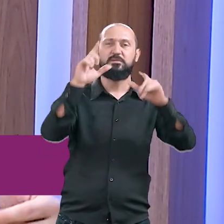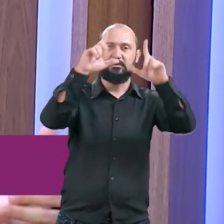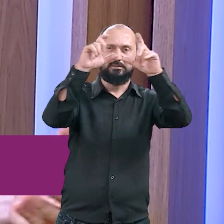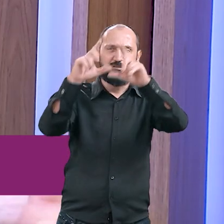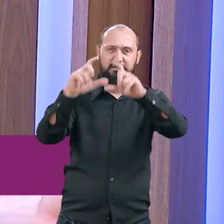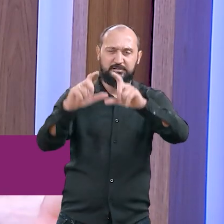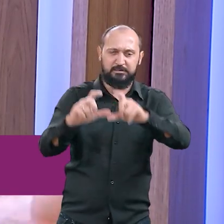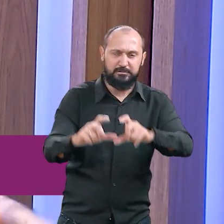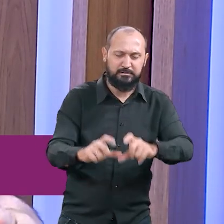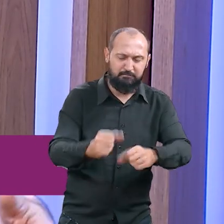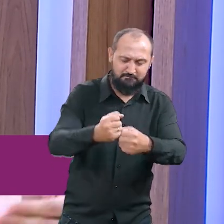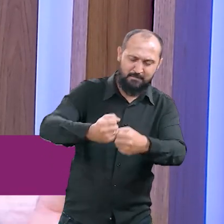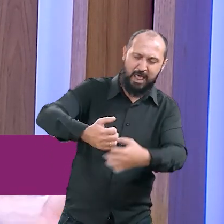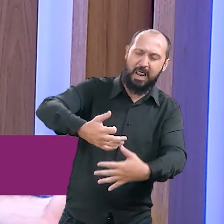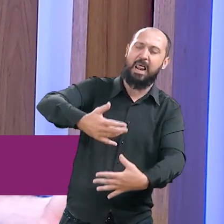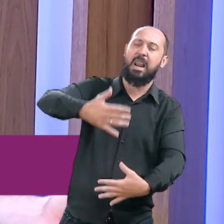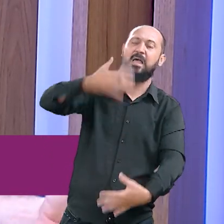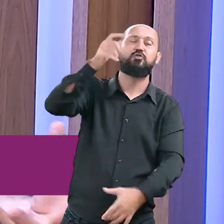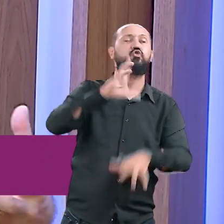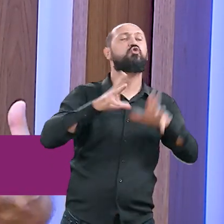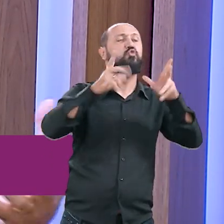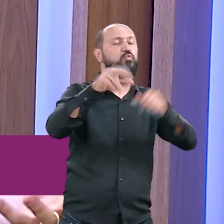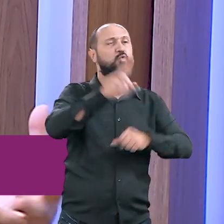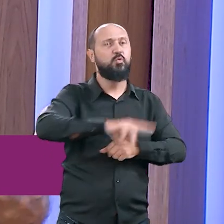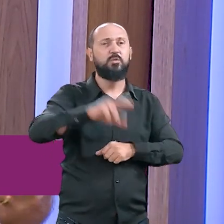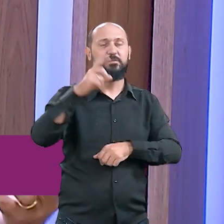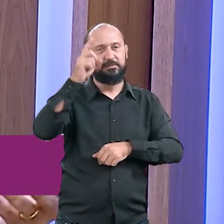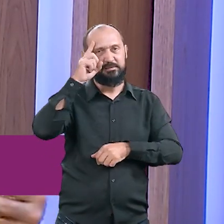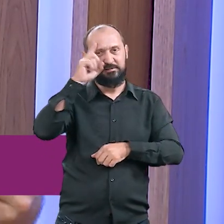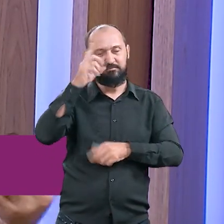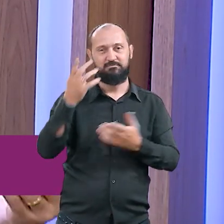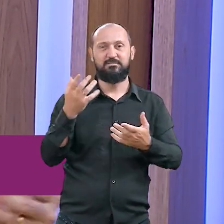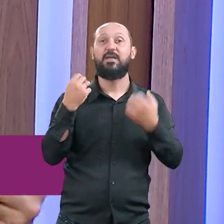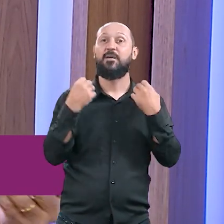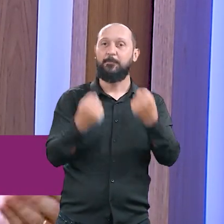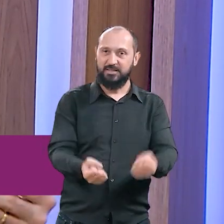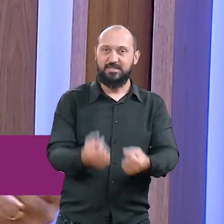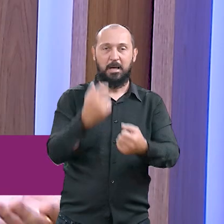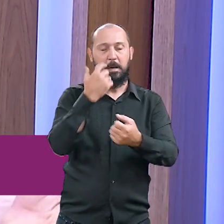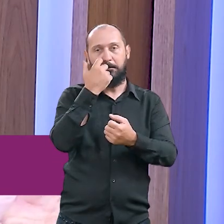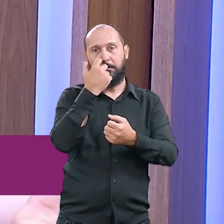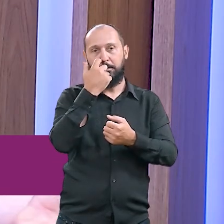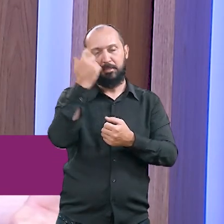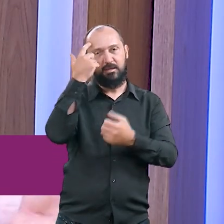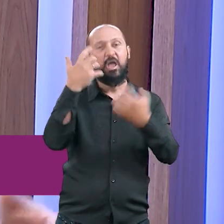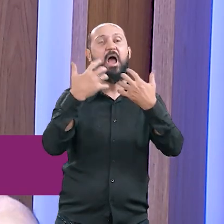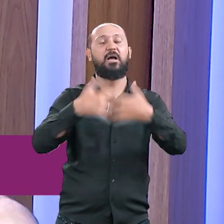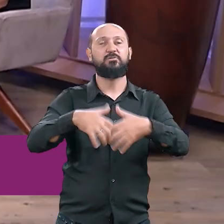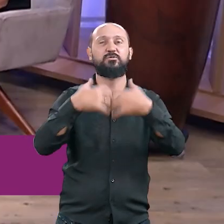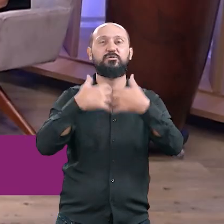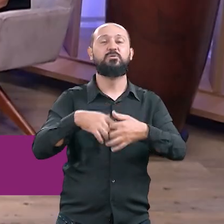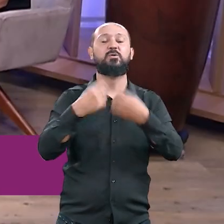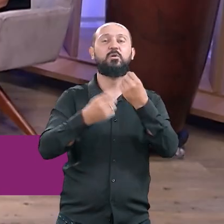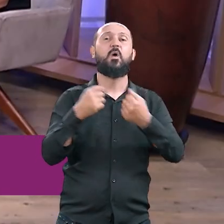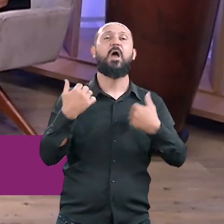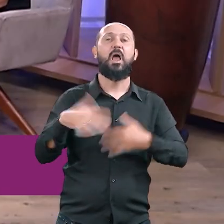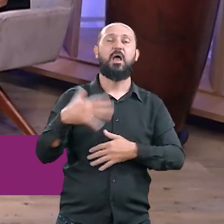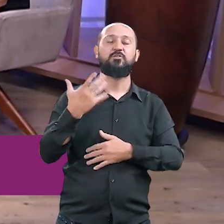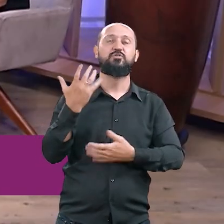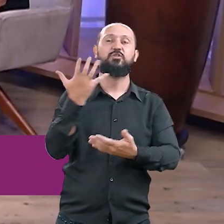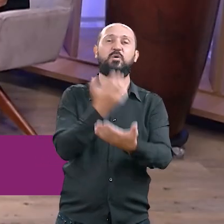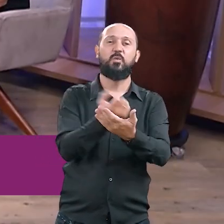questão que as pessoas estão cada vez dando mais valor à própria privacidade, a Alexa, por exemplo, fez um botãozinho de mute. Então tem um